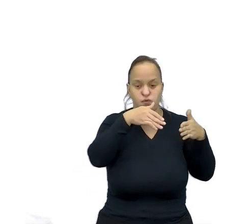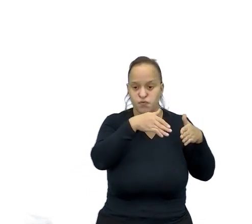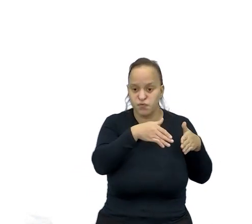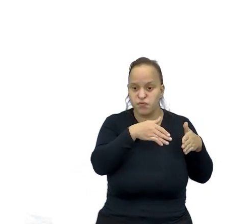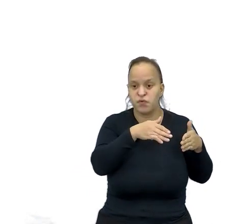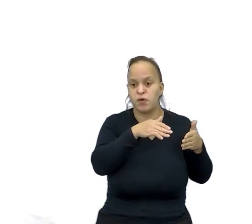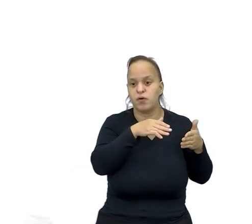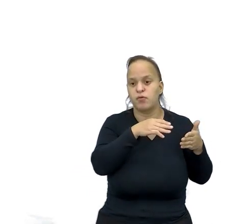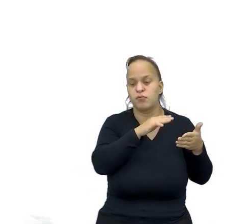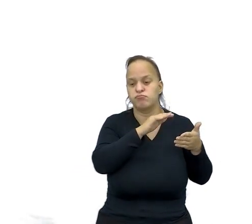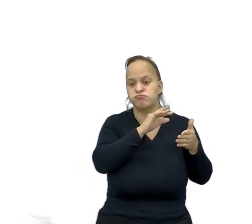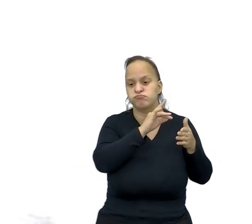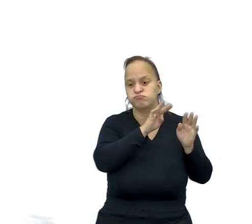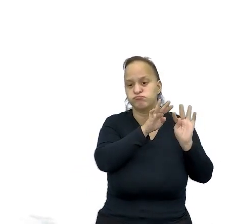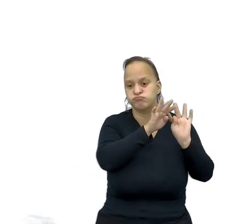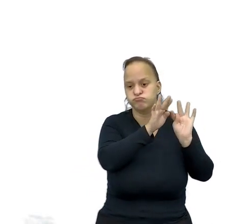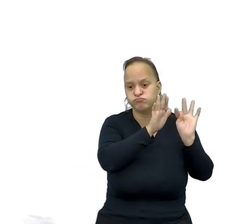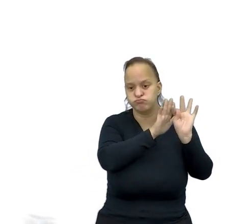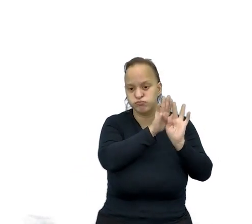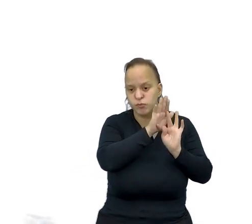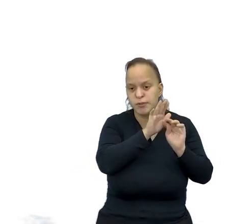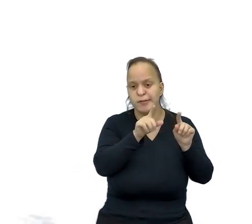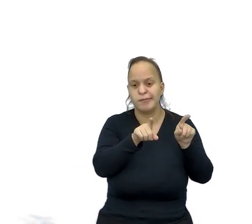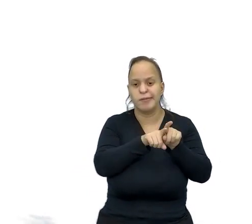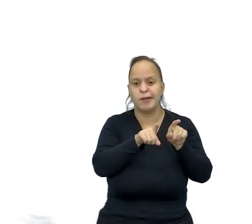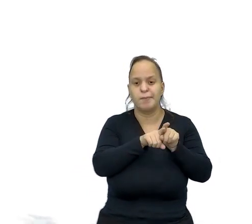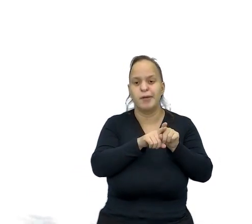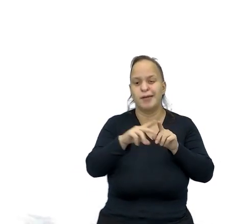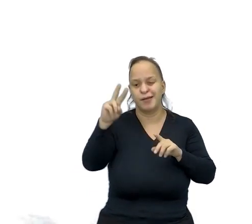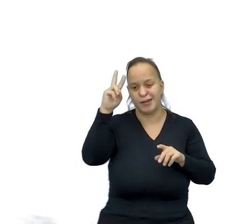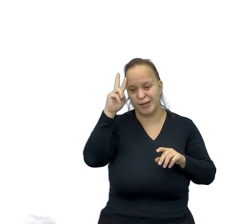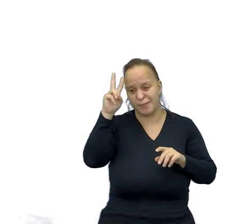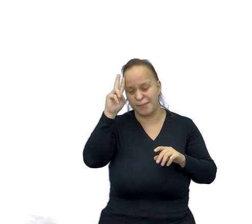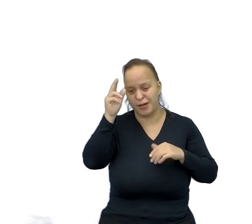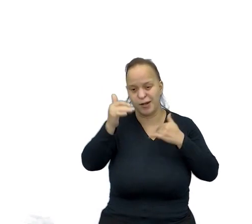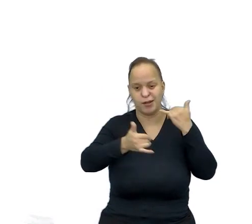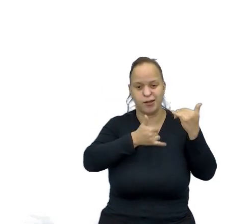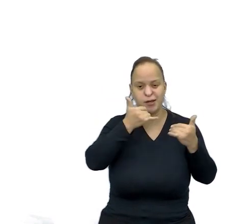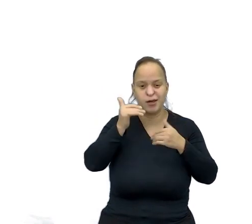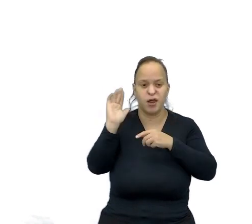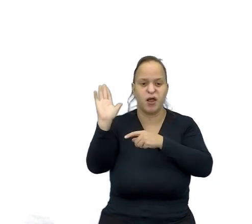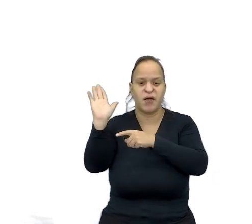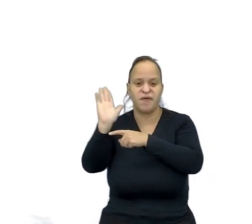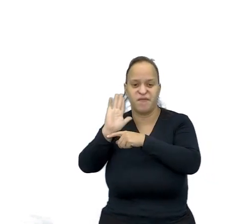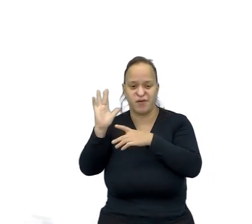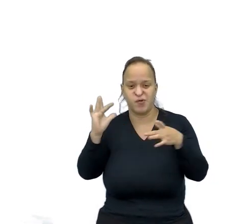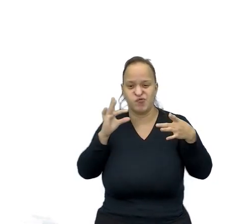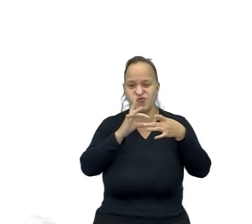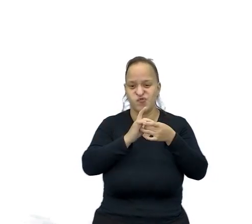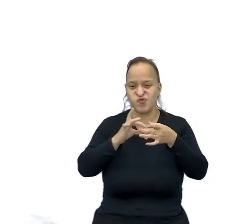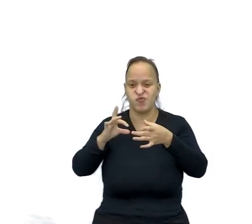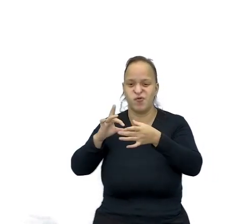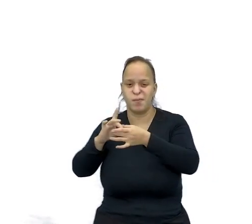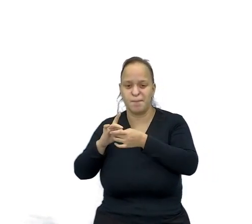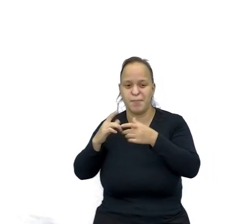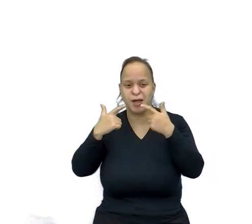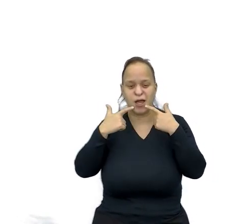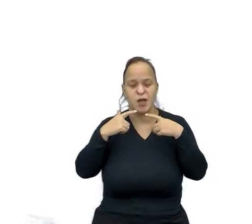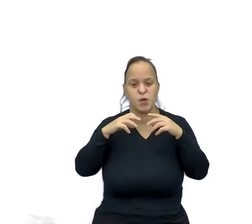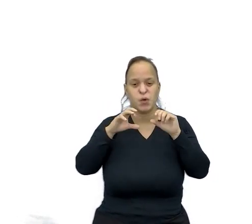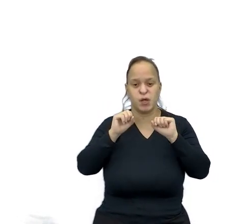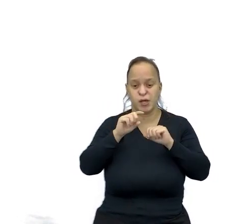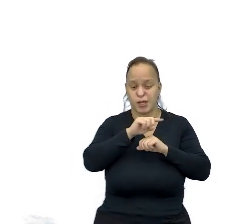sentidos, e recordação de brincadeiras, de filmes, de desenhos animados, fazer uma conexão do texto com as memórias que eles também